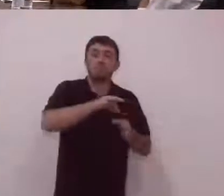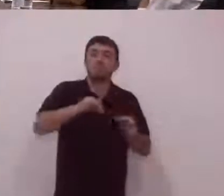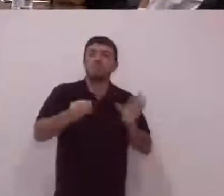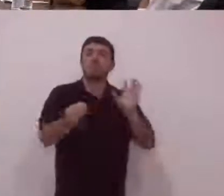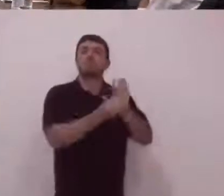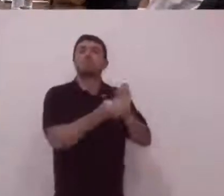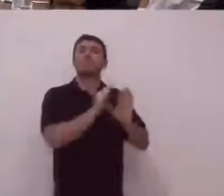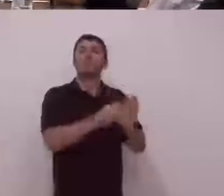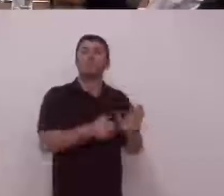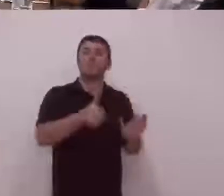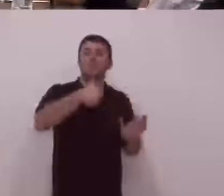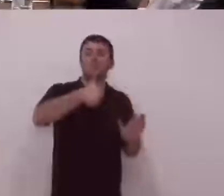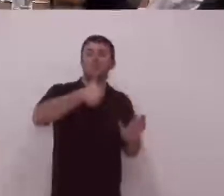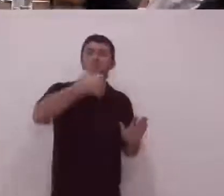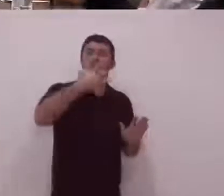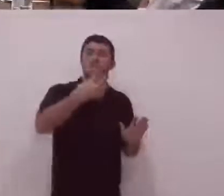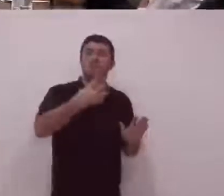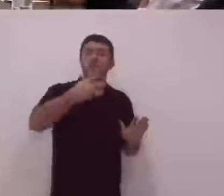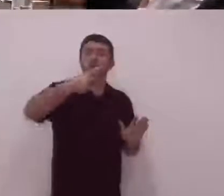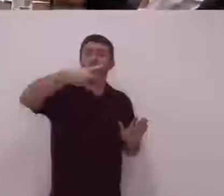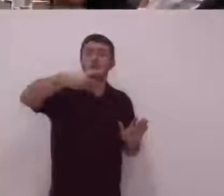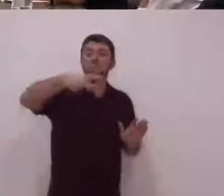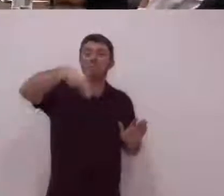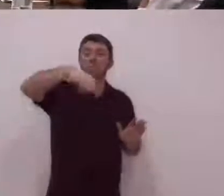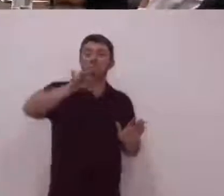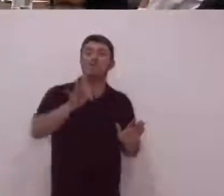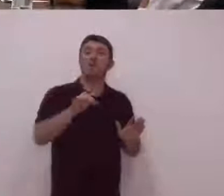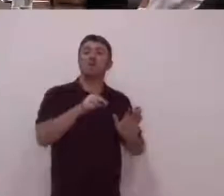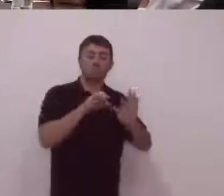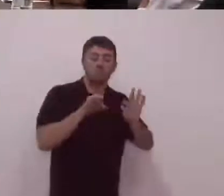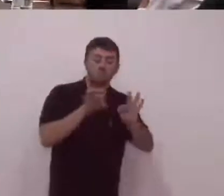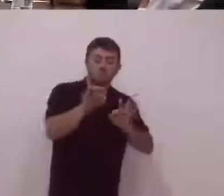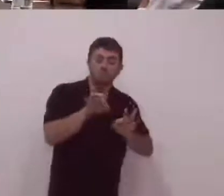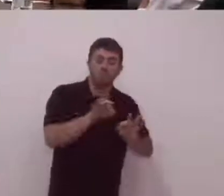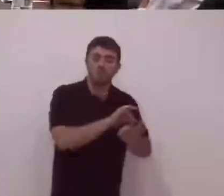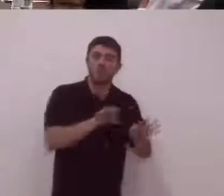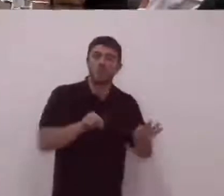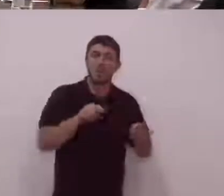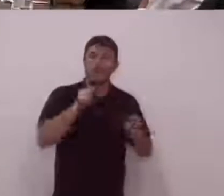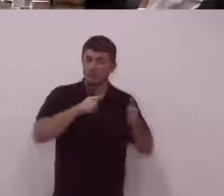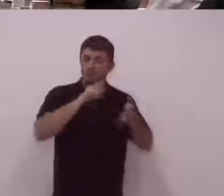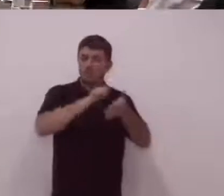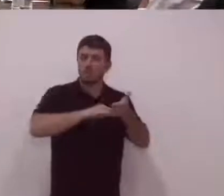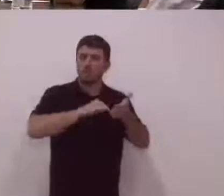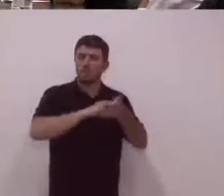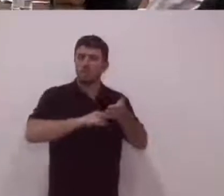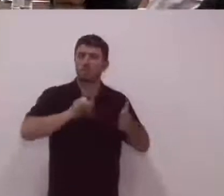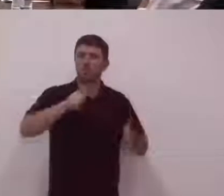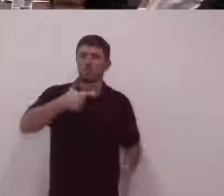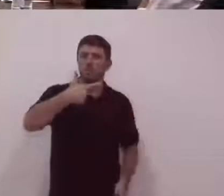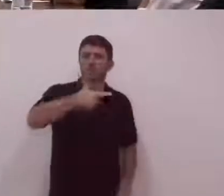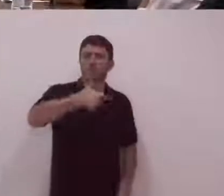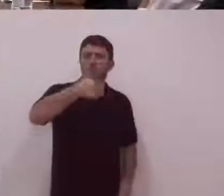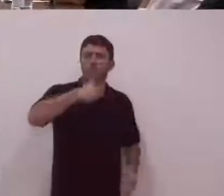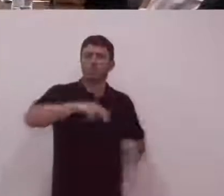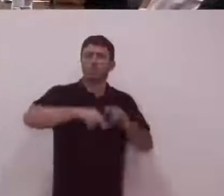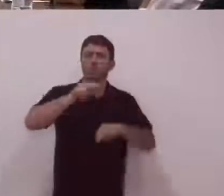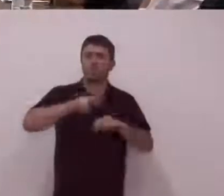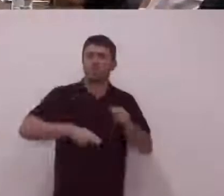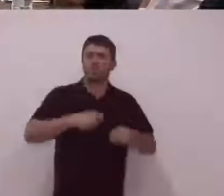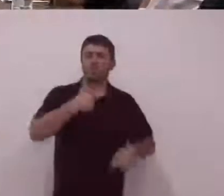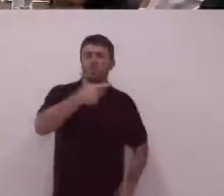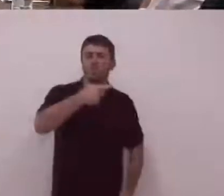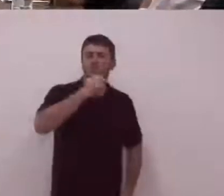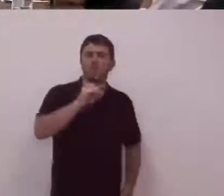,56 metros quadrados, documento expedido em 21 de junho de 2016. No dia 24 de junho,